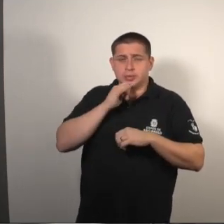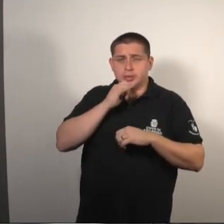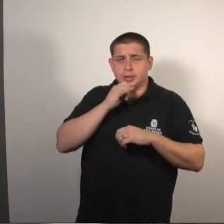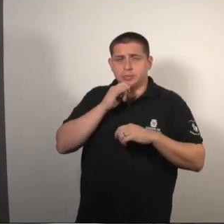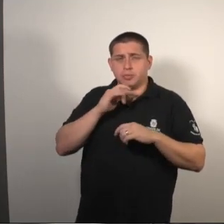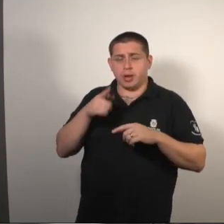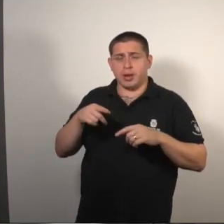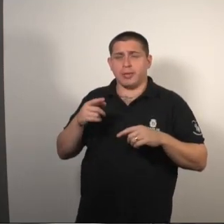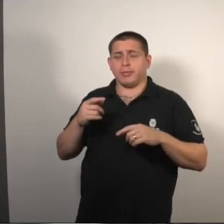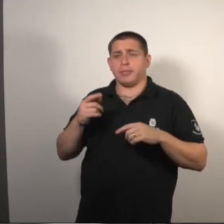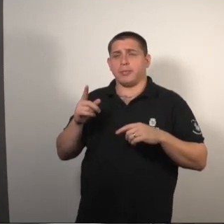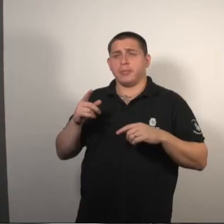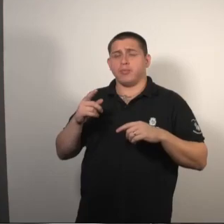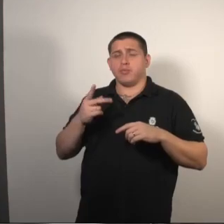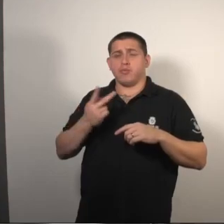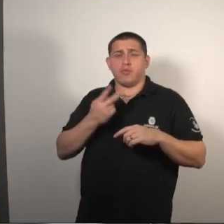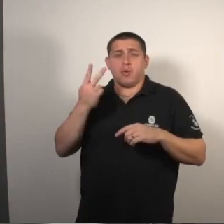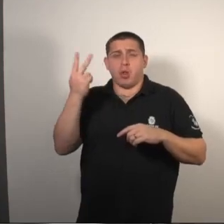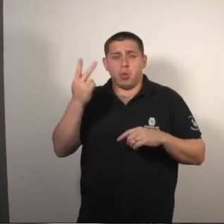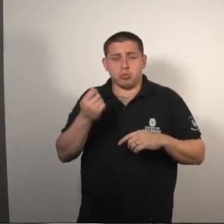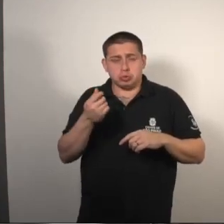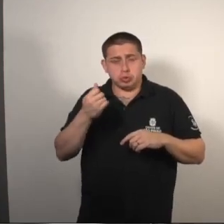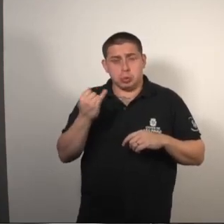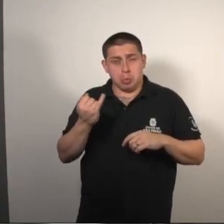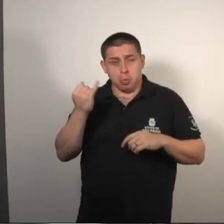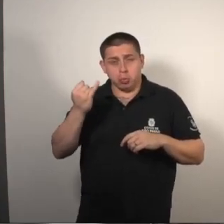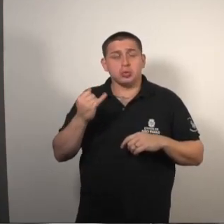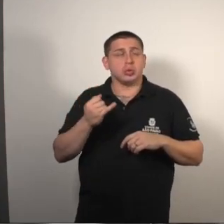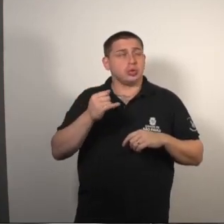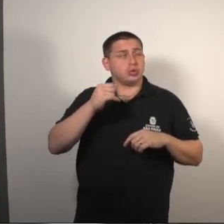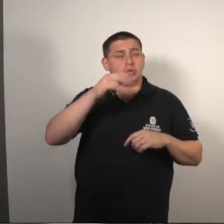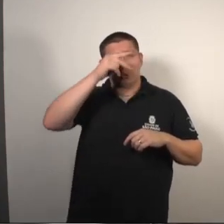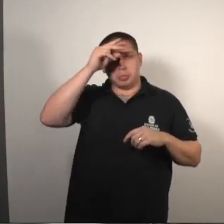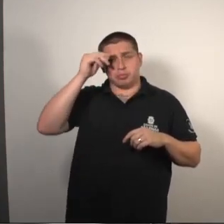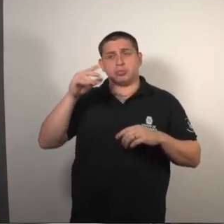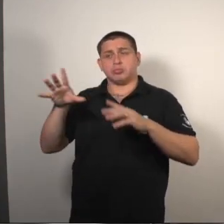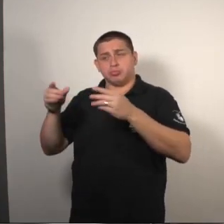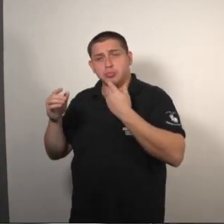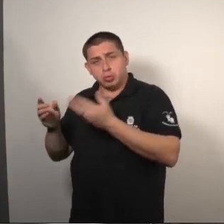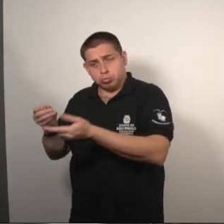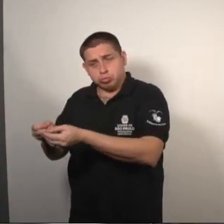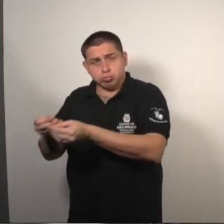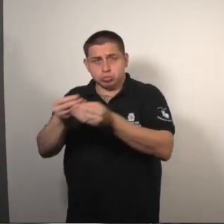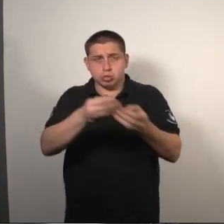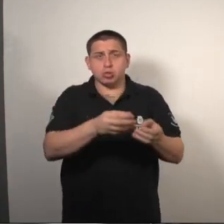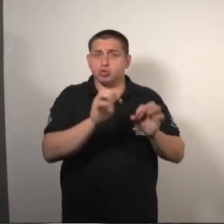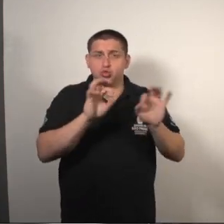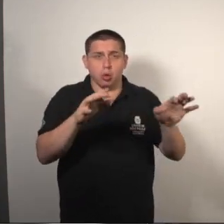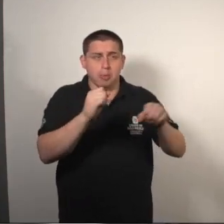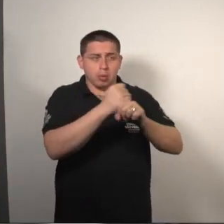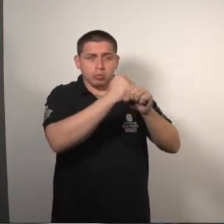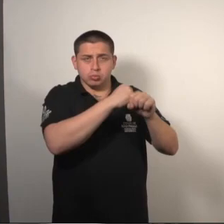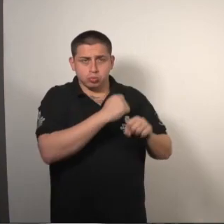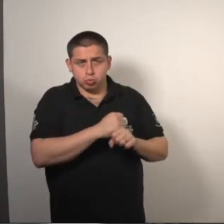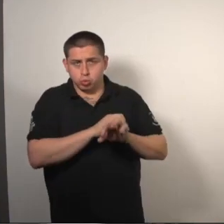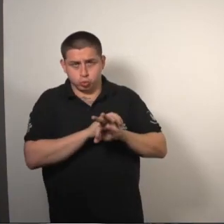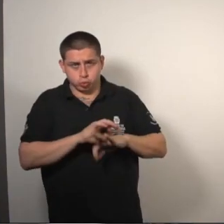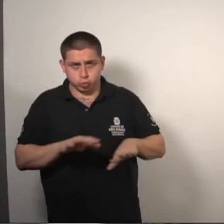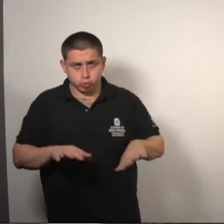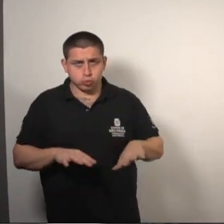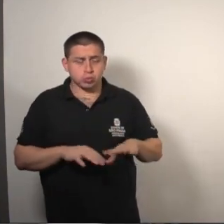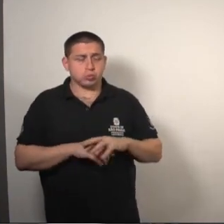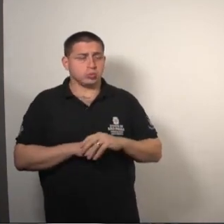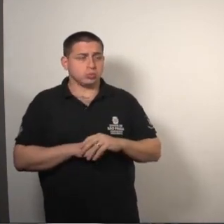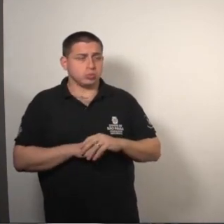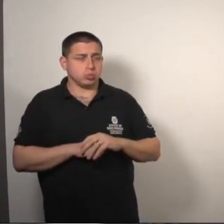um recurso importante que a Prefeitura, com o apoio do prefeito, destinou só nesse exercício. No ano que vem, nós completaremos esse